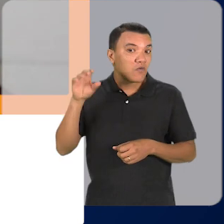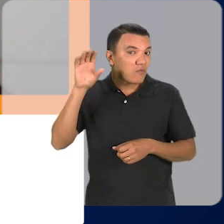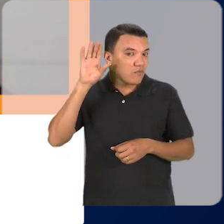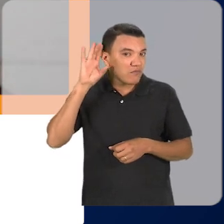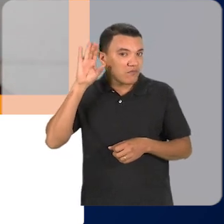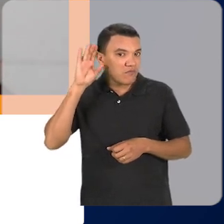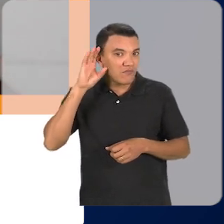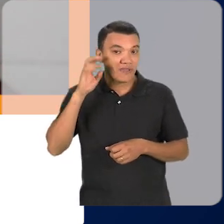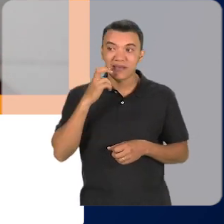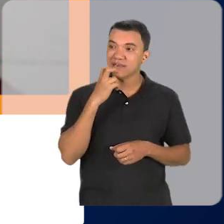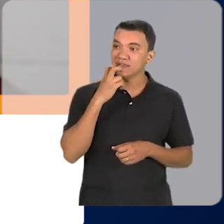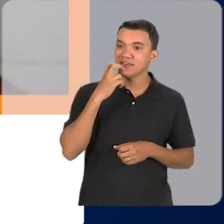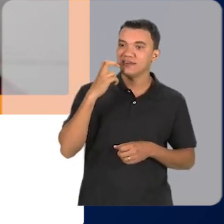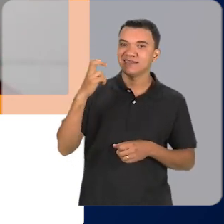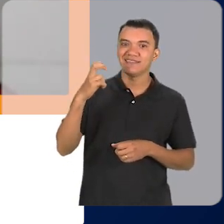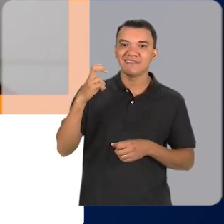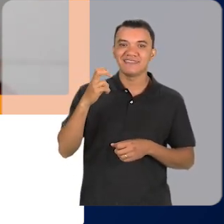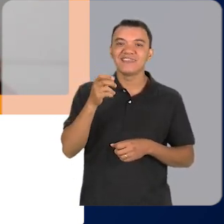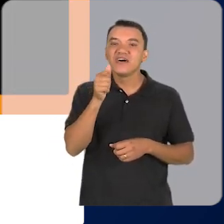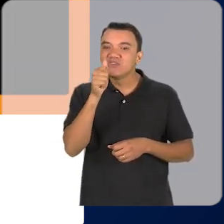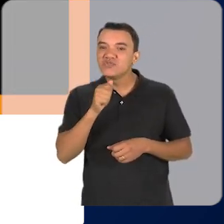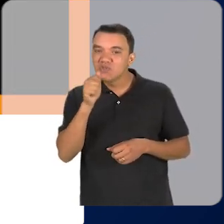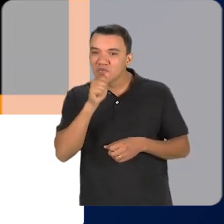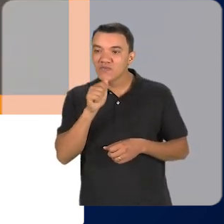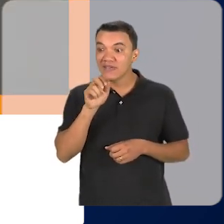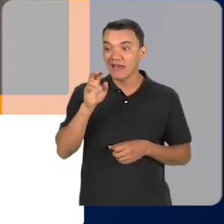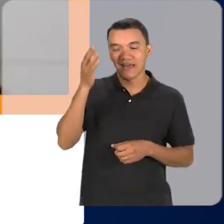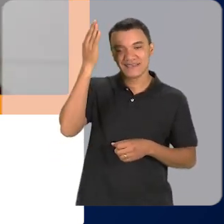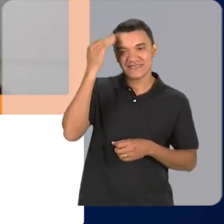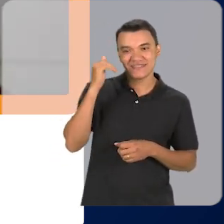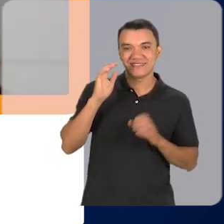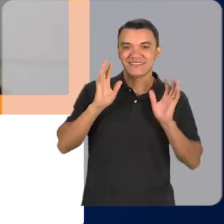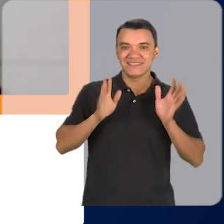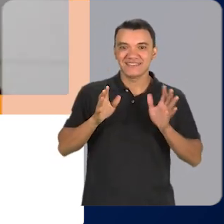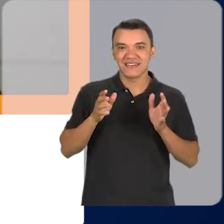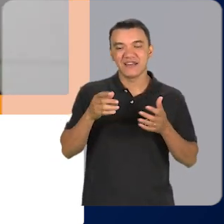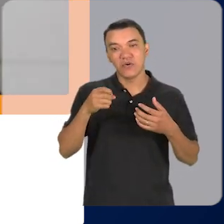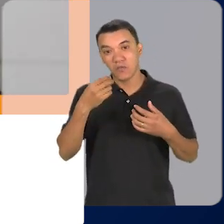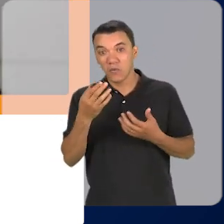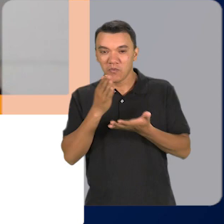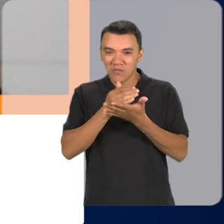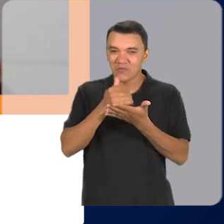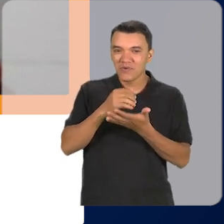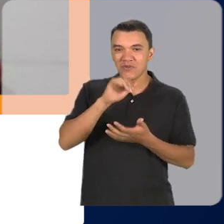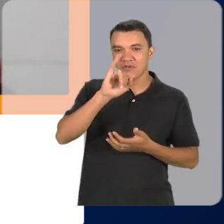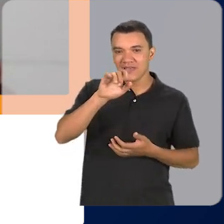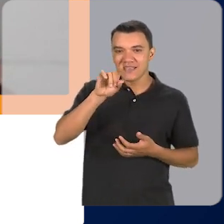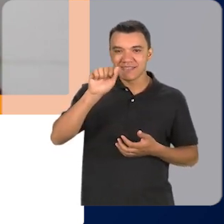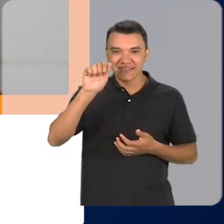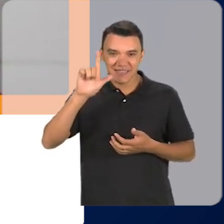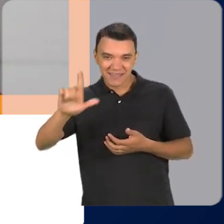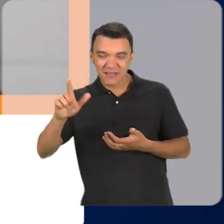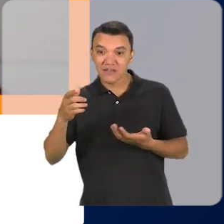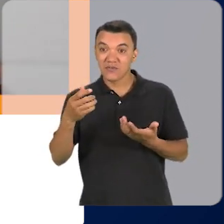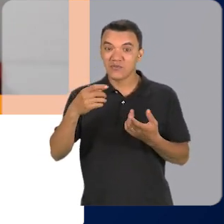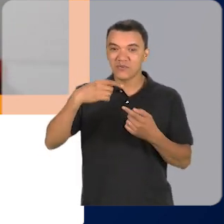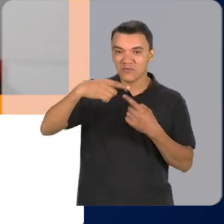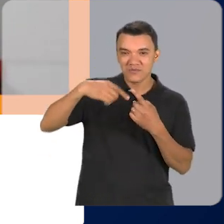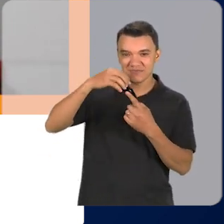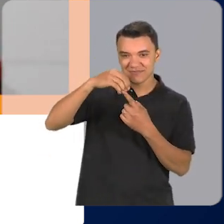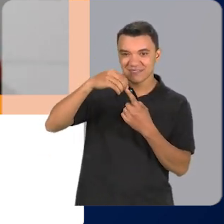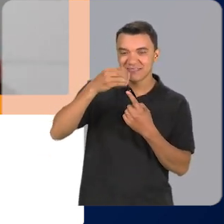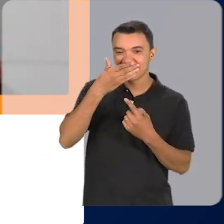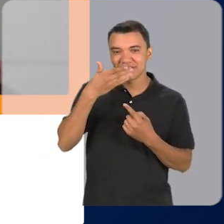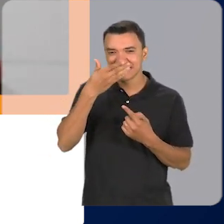A gente já sabia que o sorveteiro estava se aproximando, que o ideal estava se aproximando, o pirulito estava se aproximando,